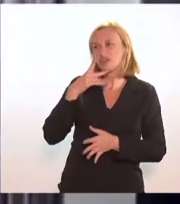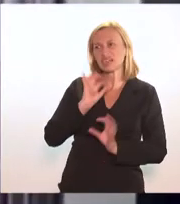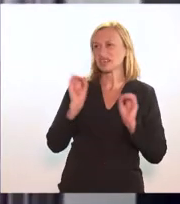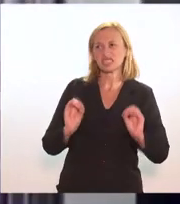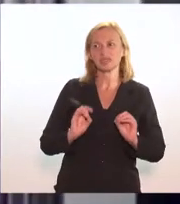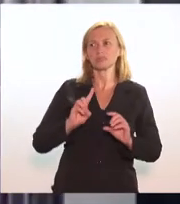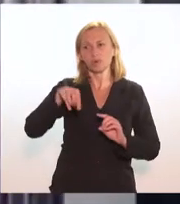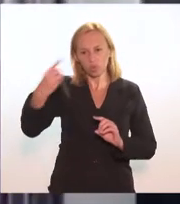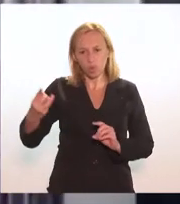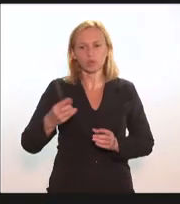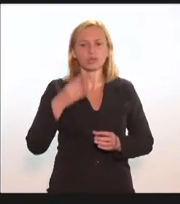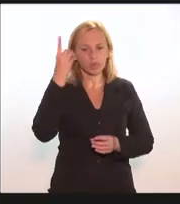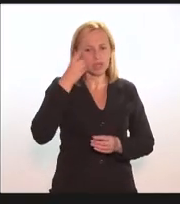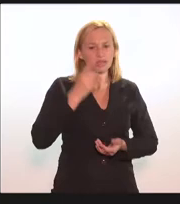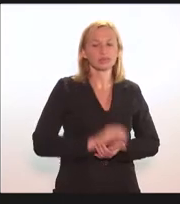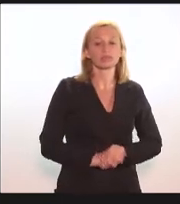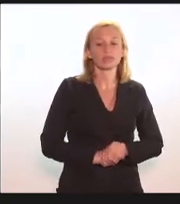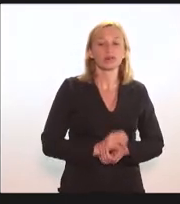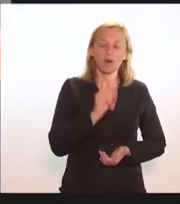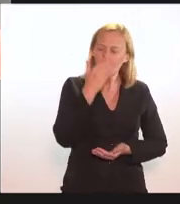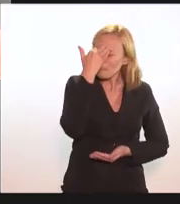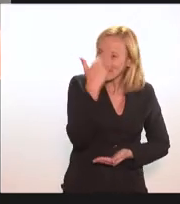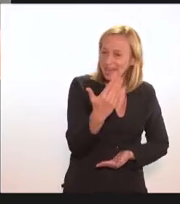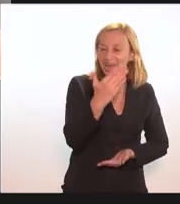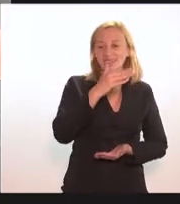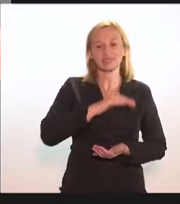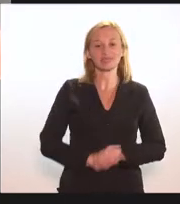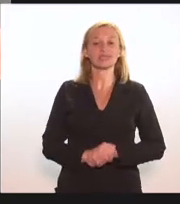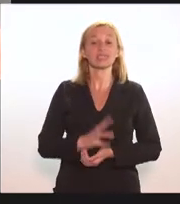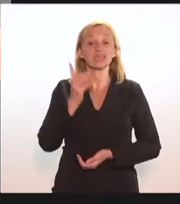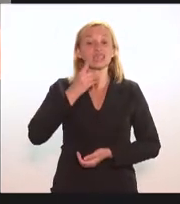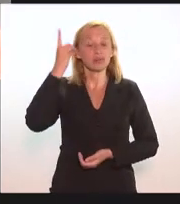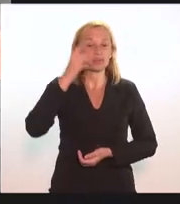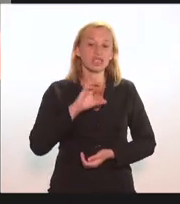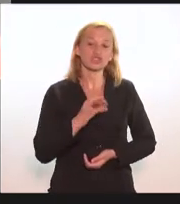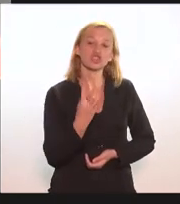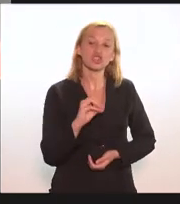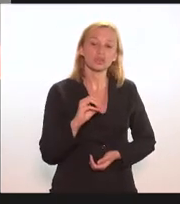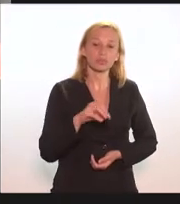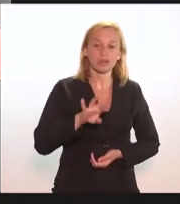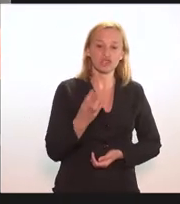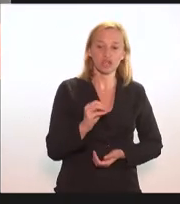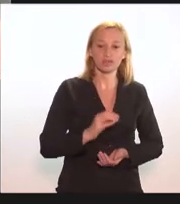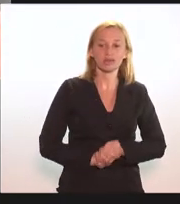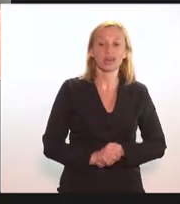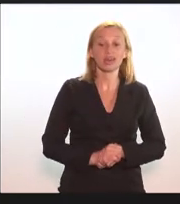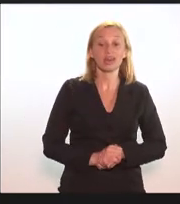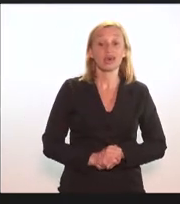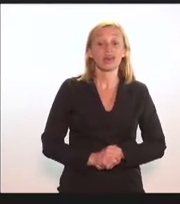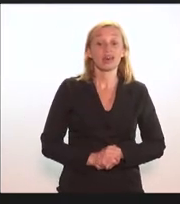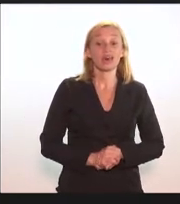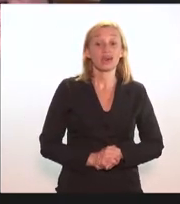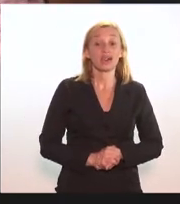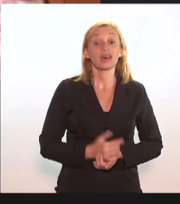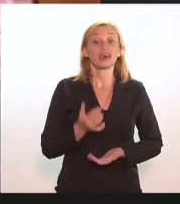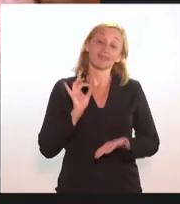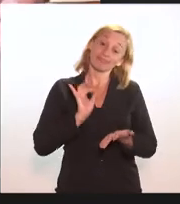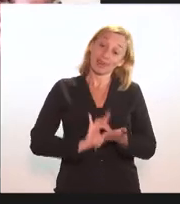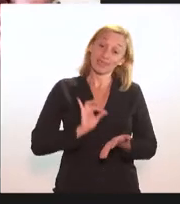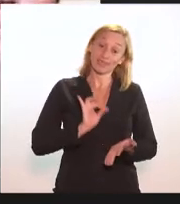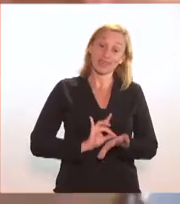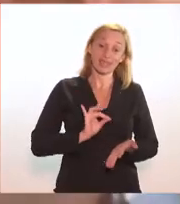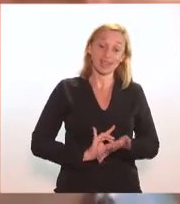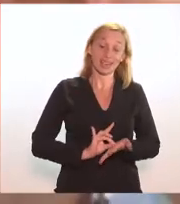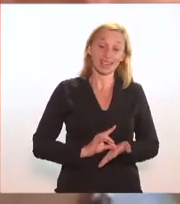Pode passar para o próximo deputado. Muito obrigado. Deputado Chico Machado. Eu, na verdade, ele não é o